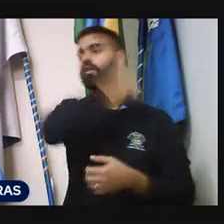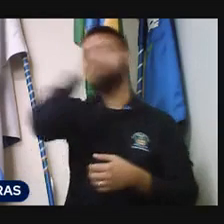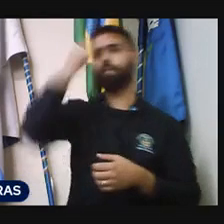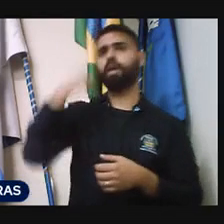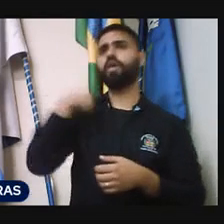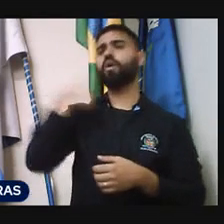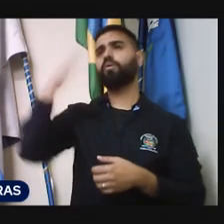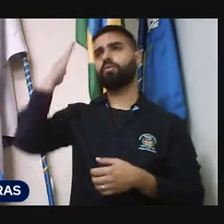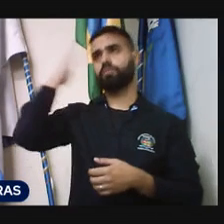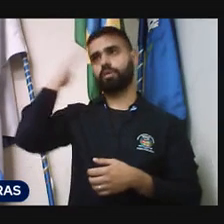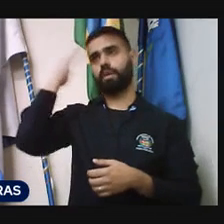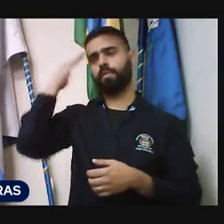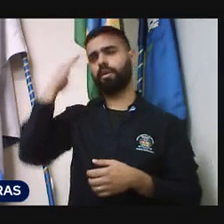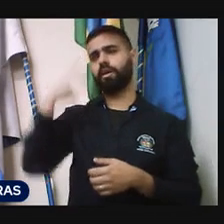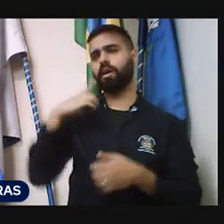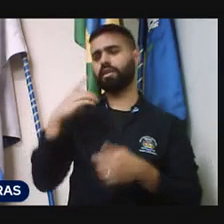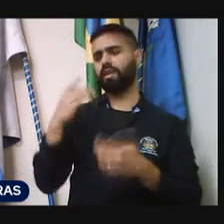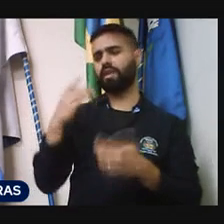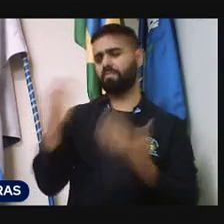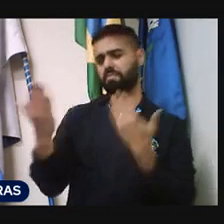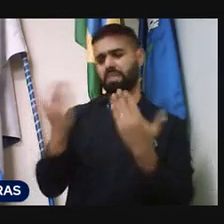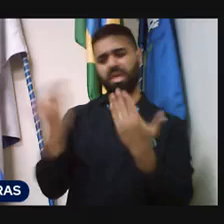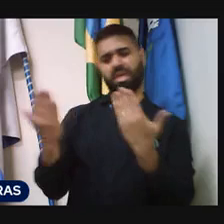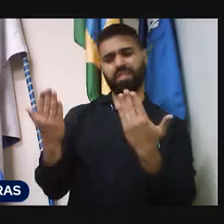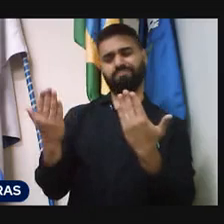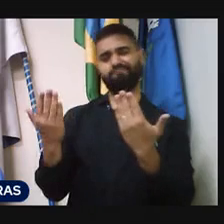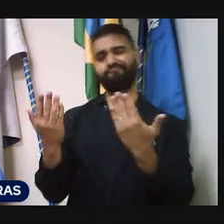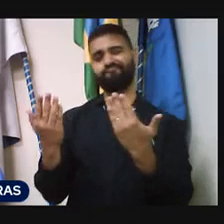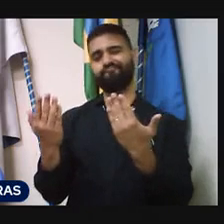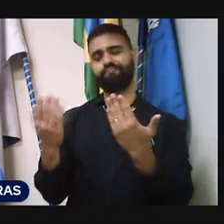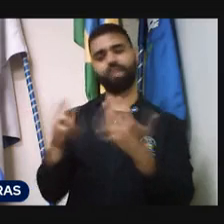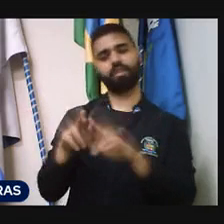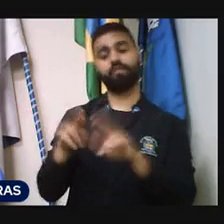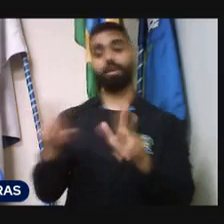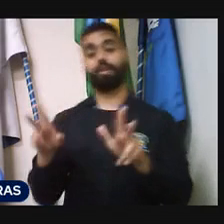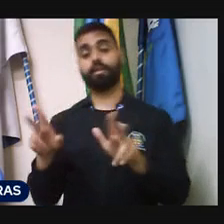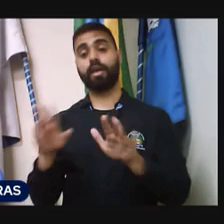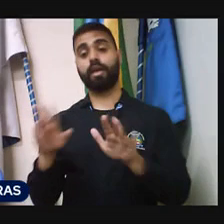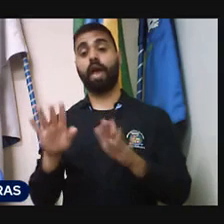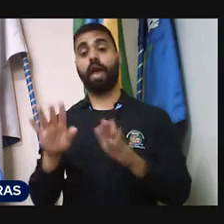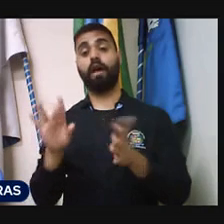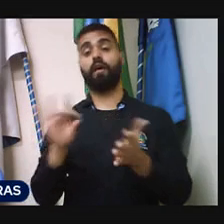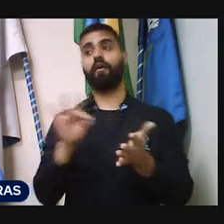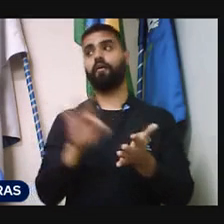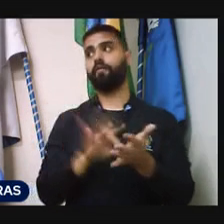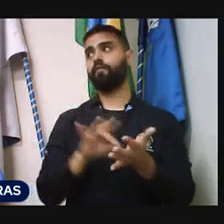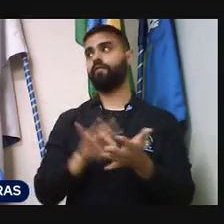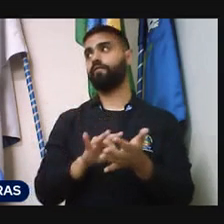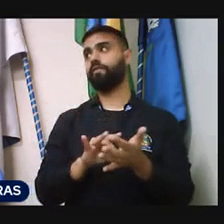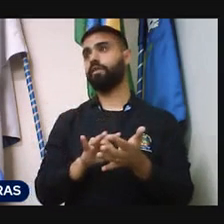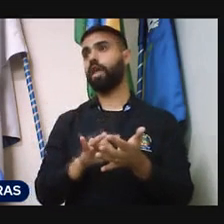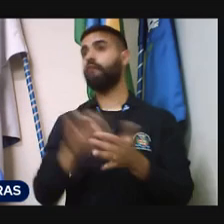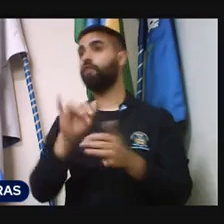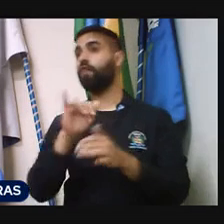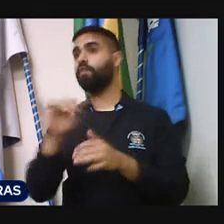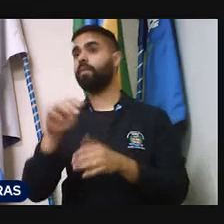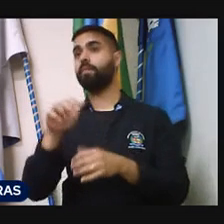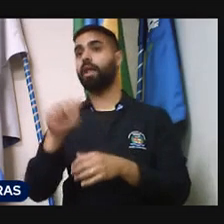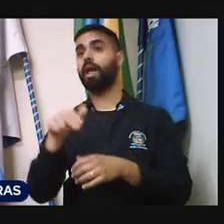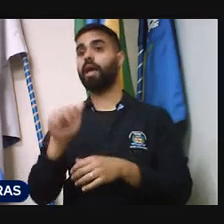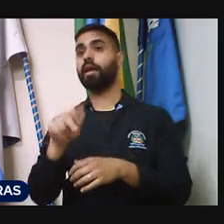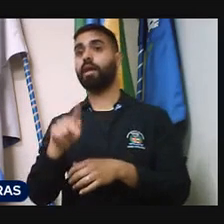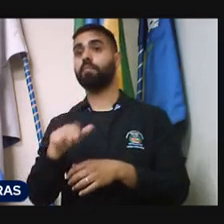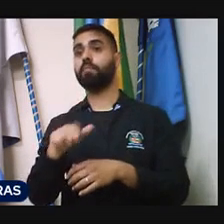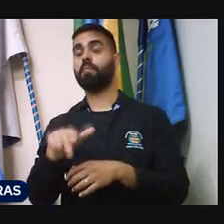de a gente ia ter desencontro de valores Oi e a verdade foi dita pela própria Ana Paula eu não vou